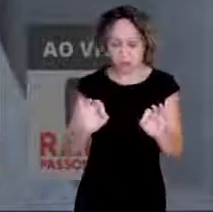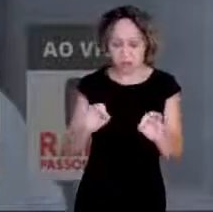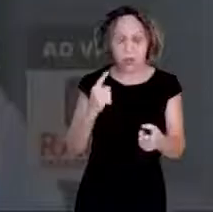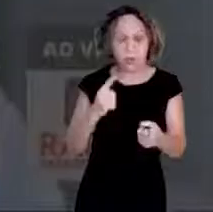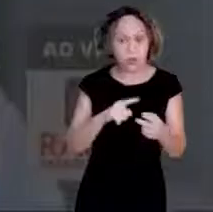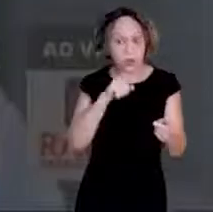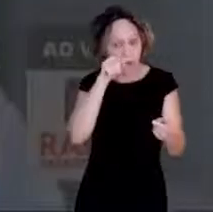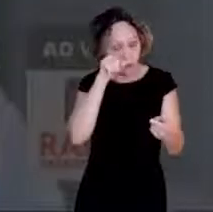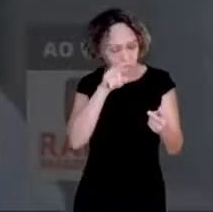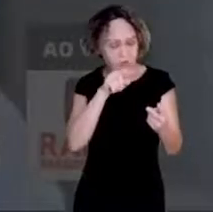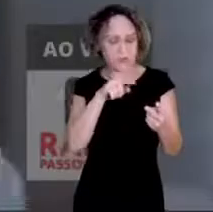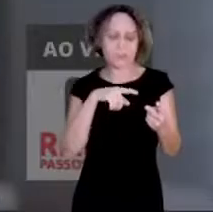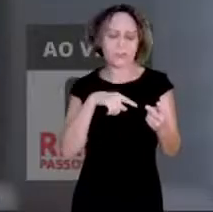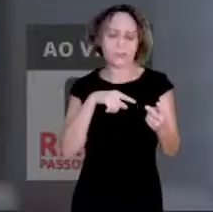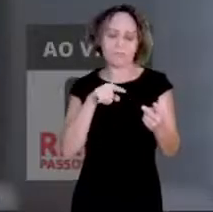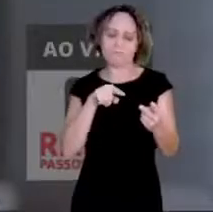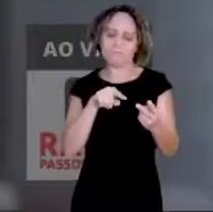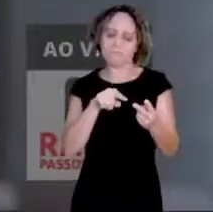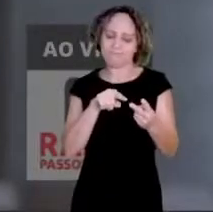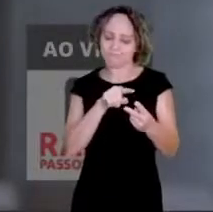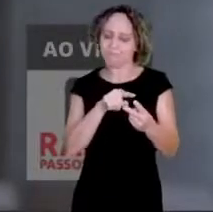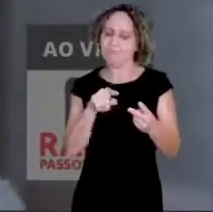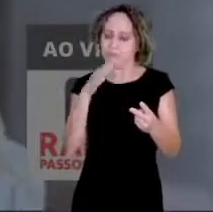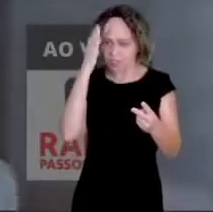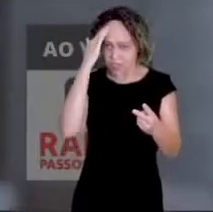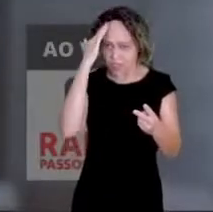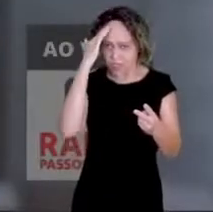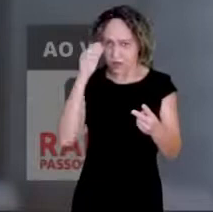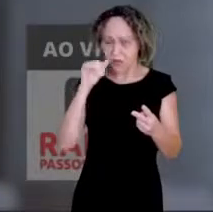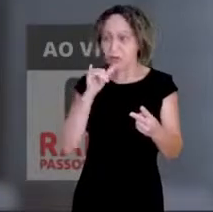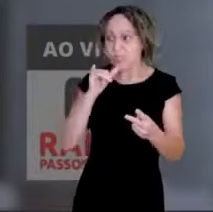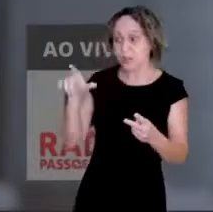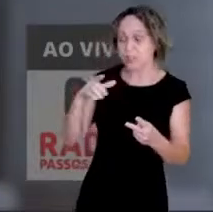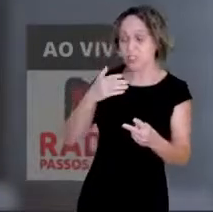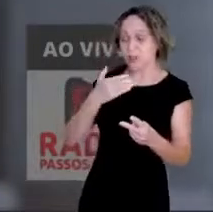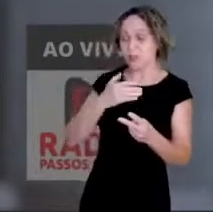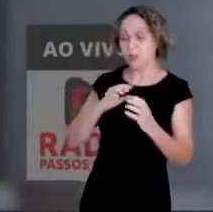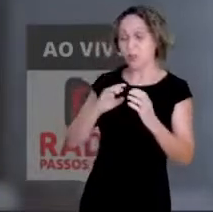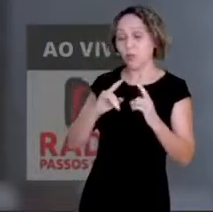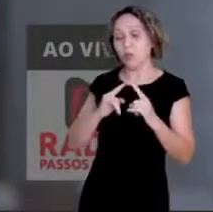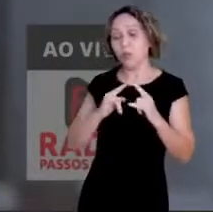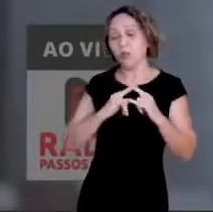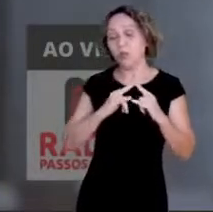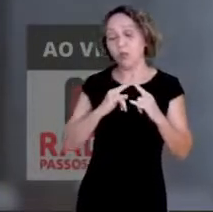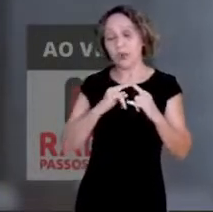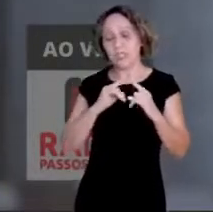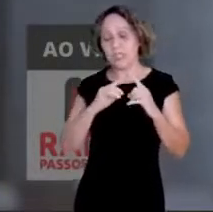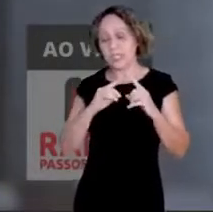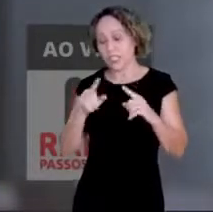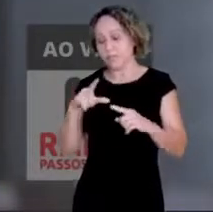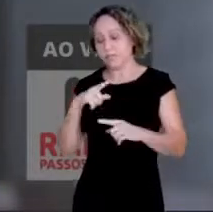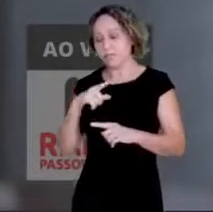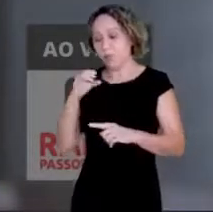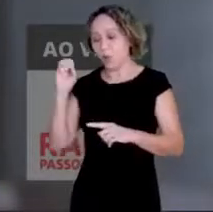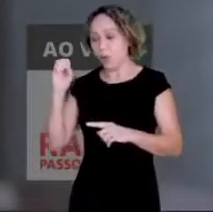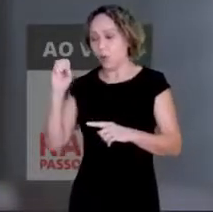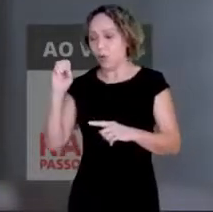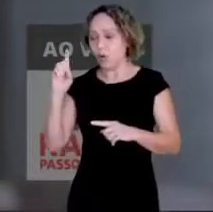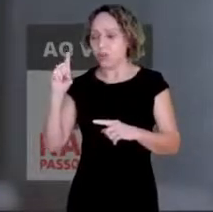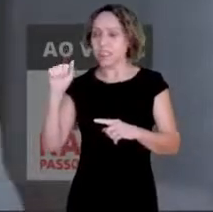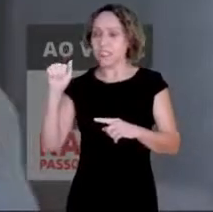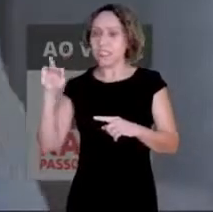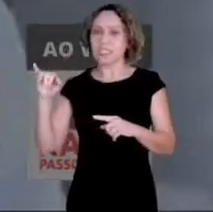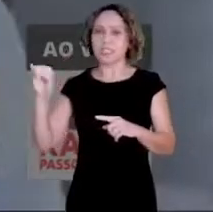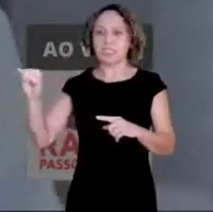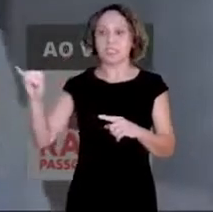381. Ou seja, e eu sei que falta muito, porque o Minas é um estado muito grande. Minas é um